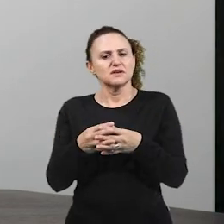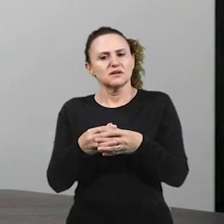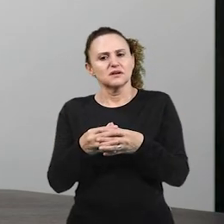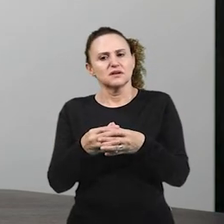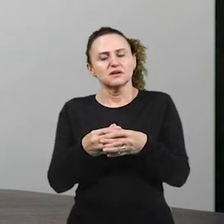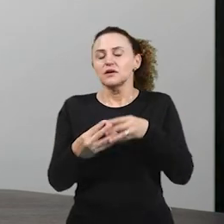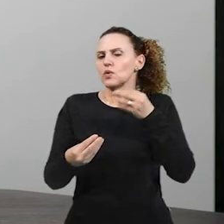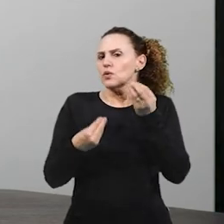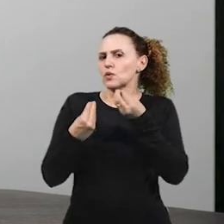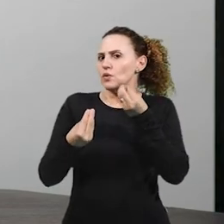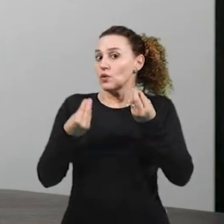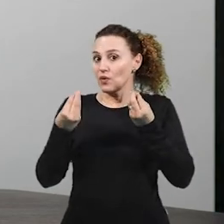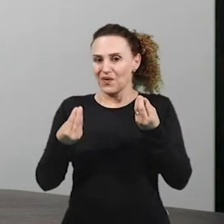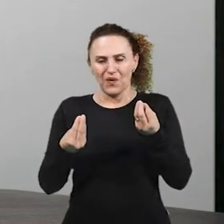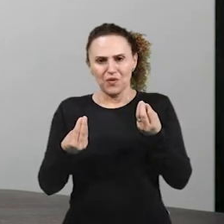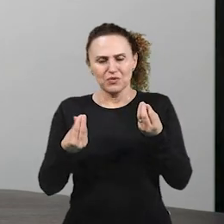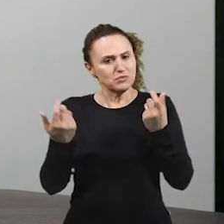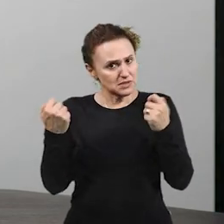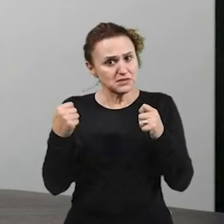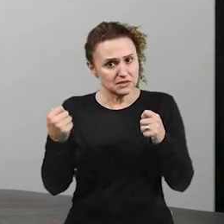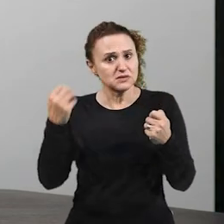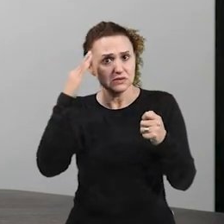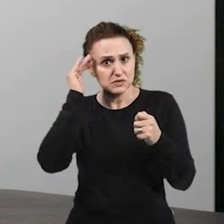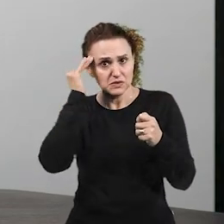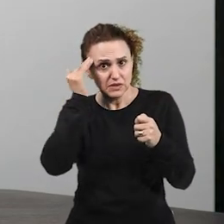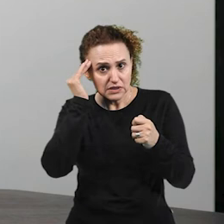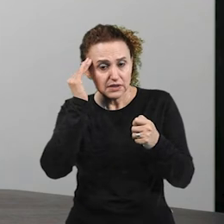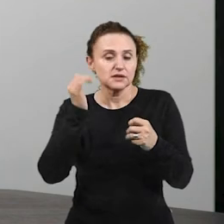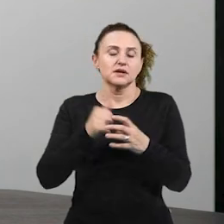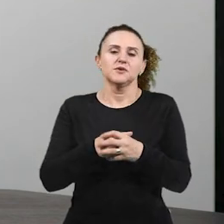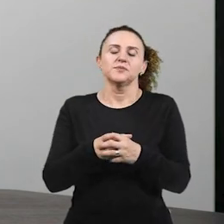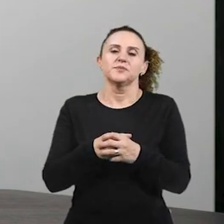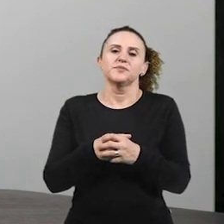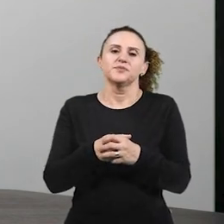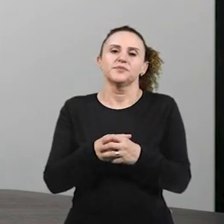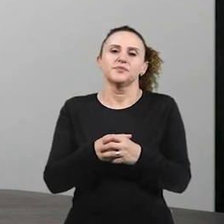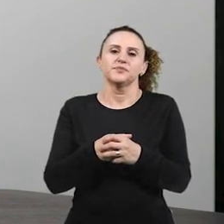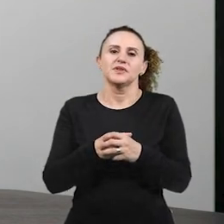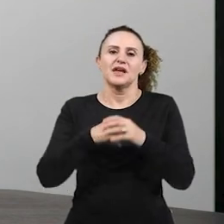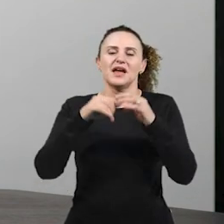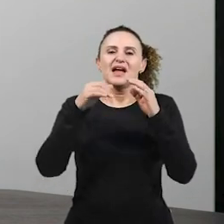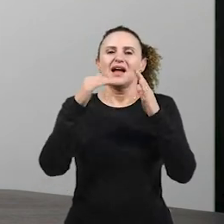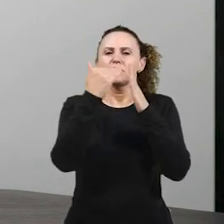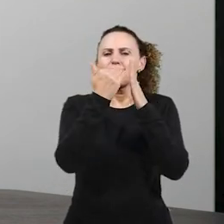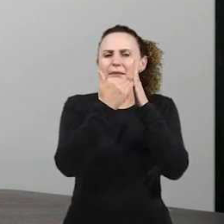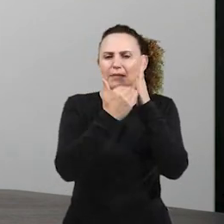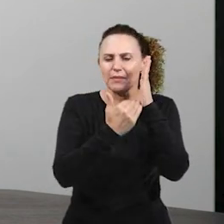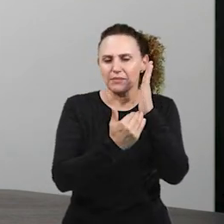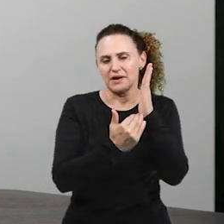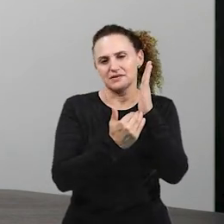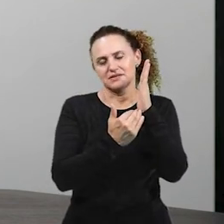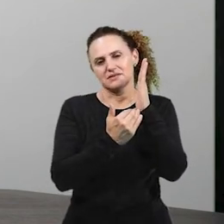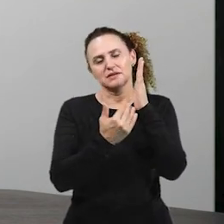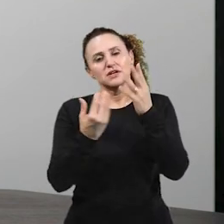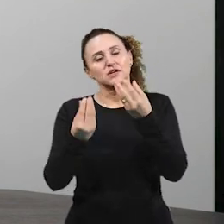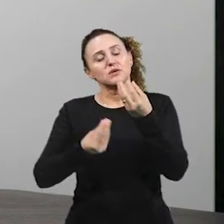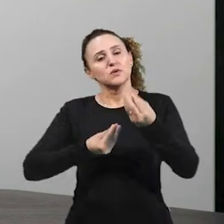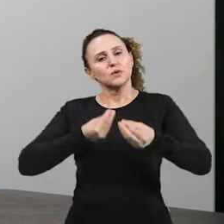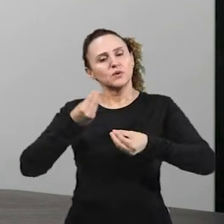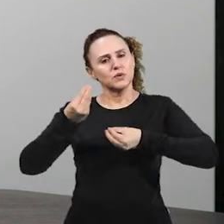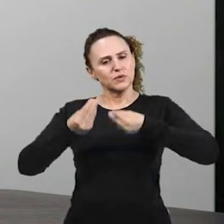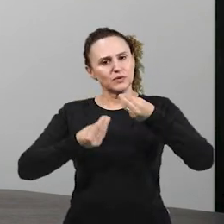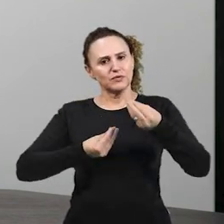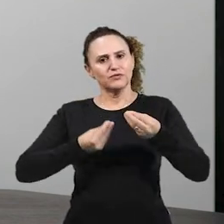então até Isso você precisa entender que dependendo da classificação do verbo se é um